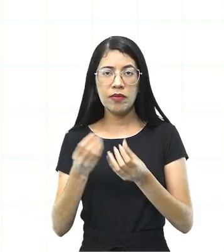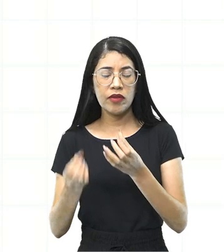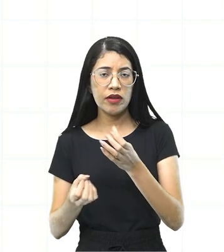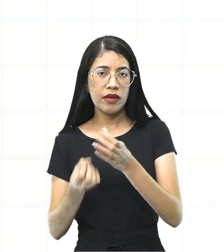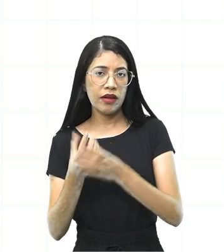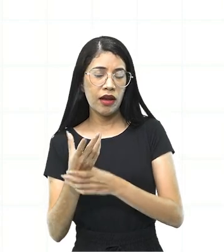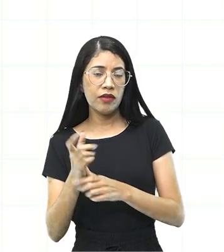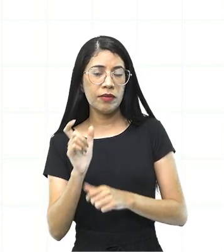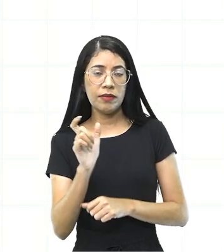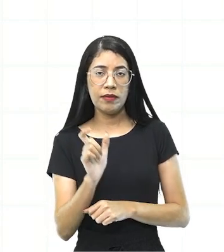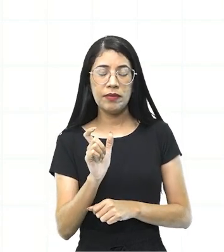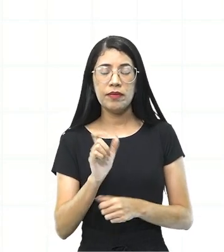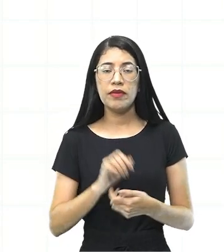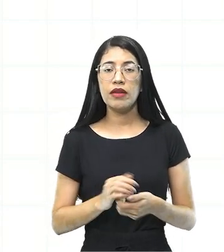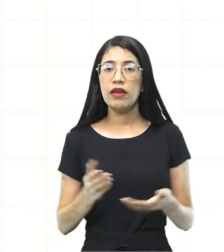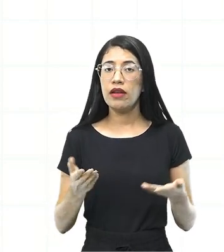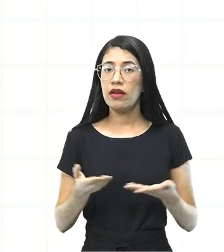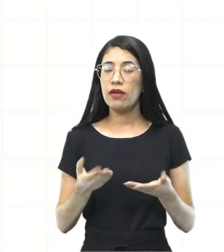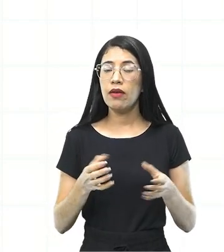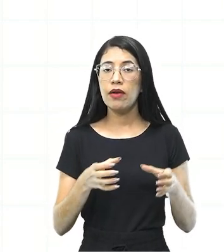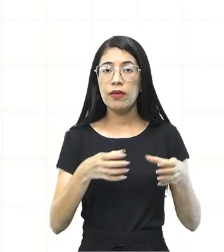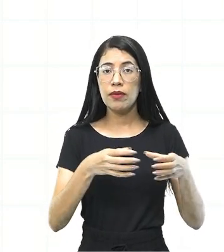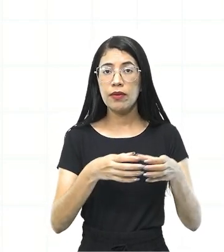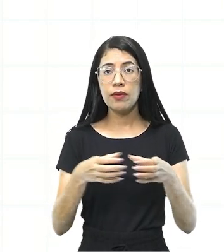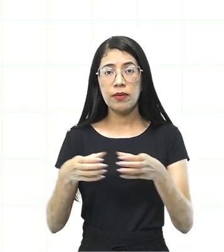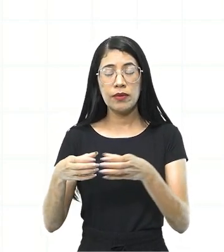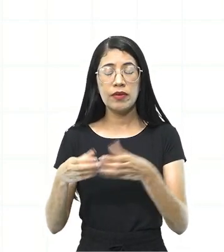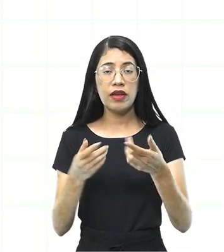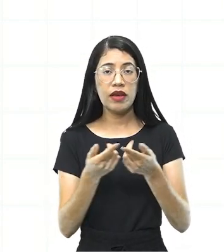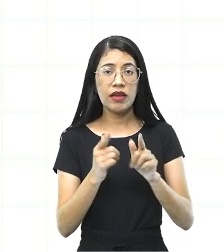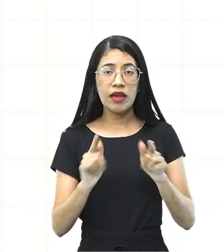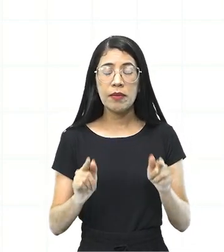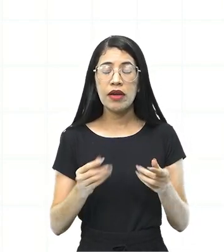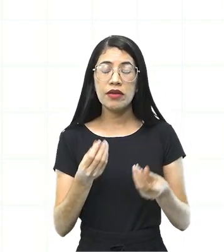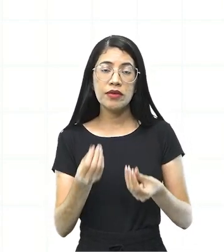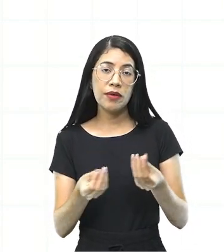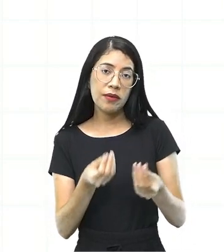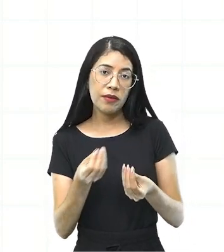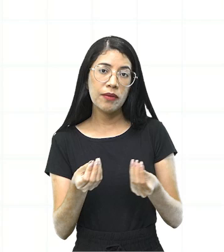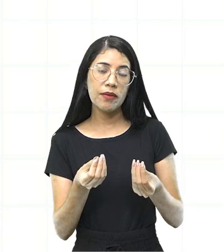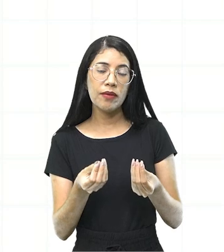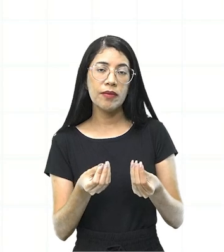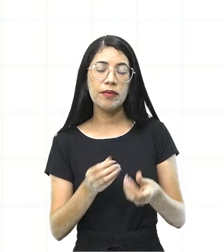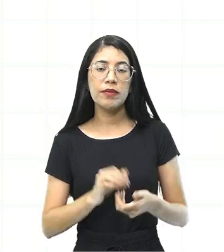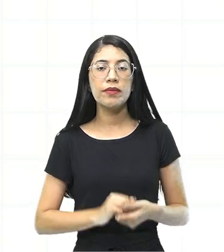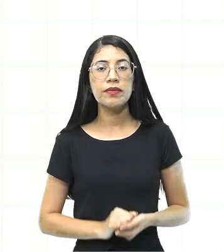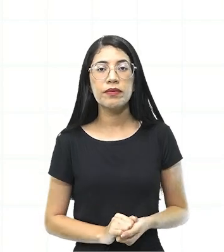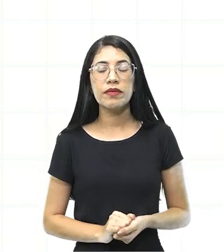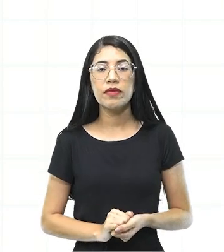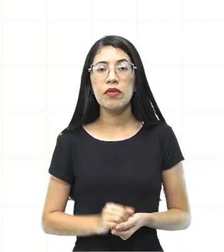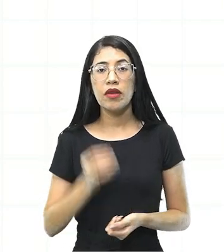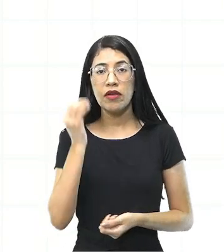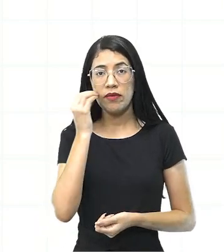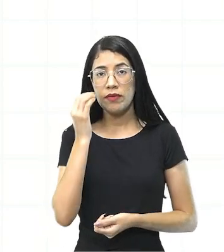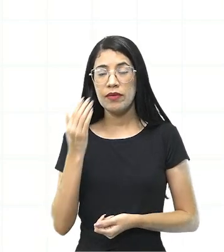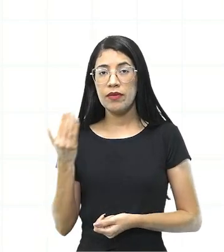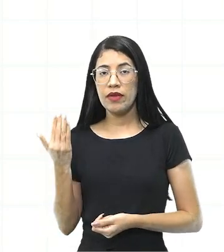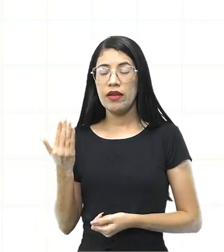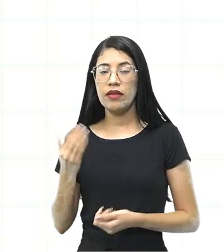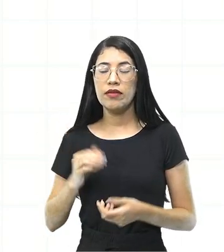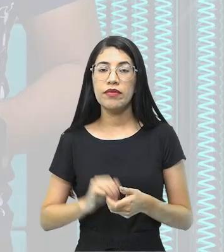surgiu. Agora nós vamos ver o que? A classificação desses advérbios, né? Vamos dar uma olhadinha então na classificação